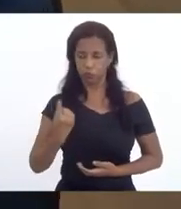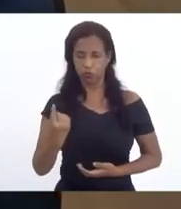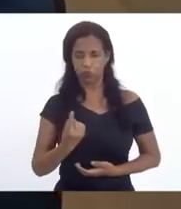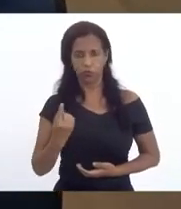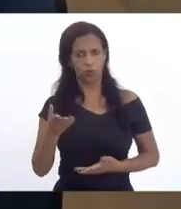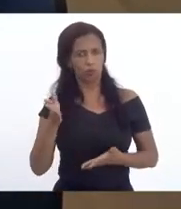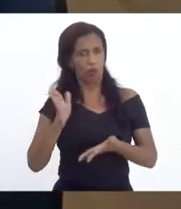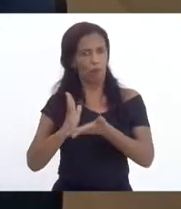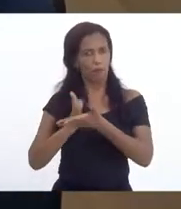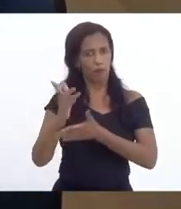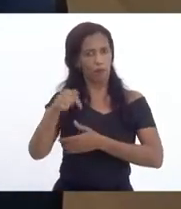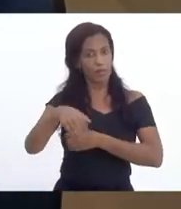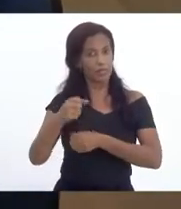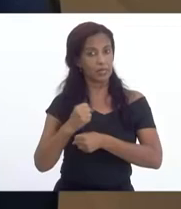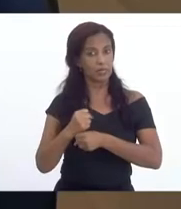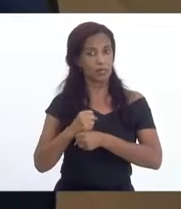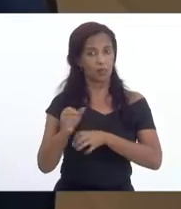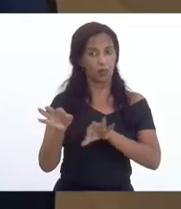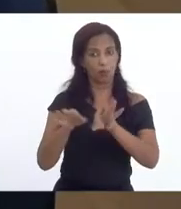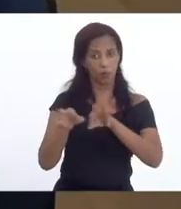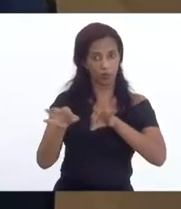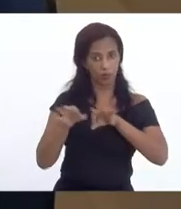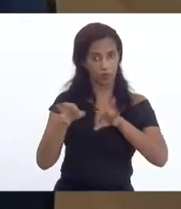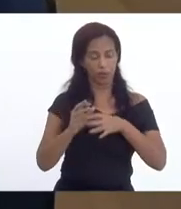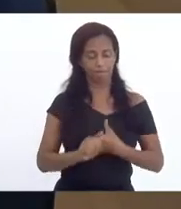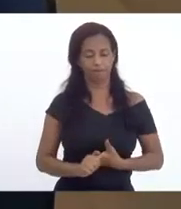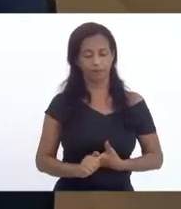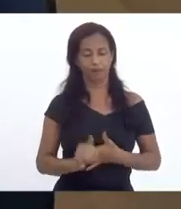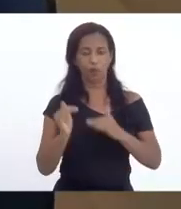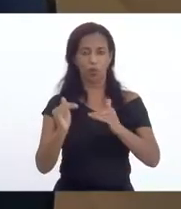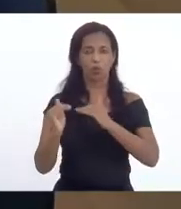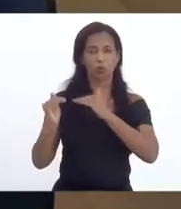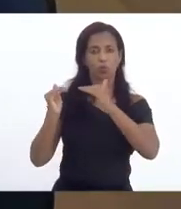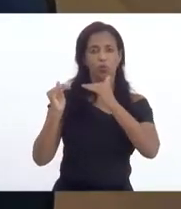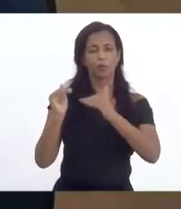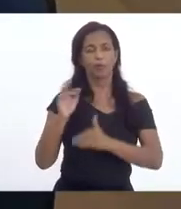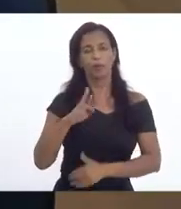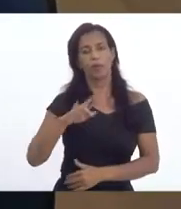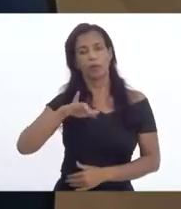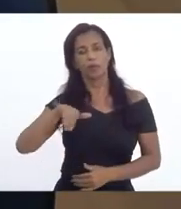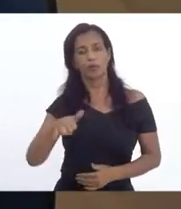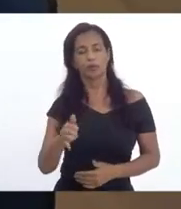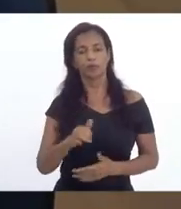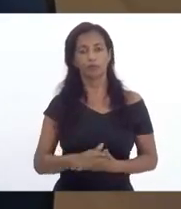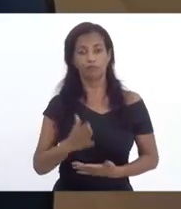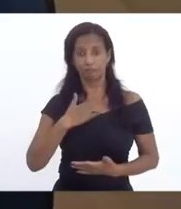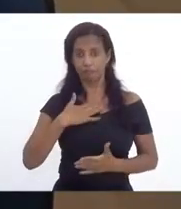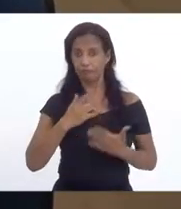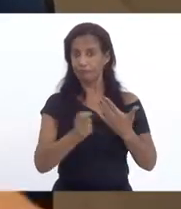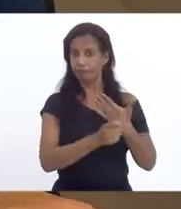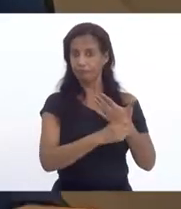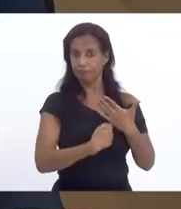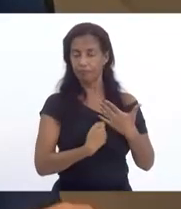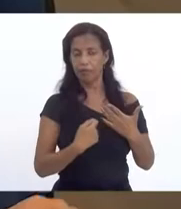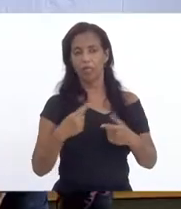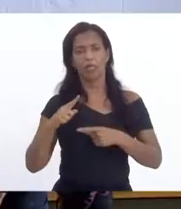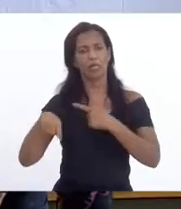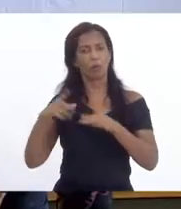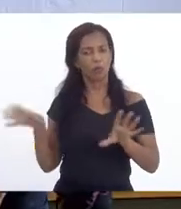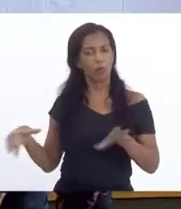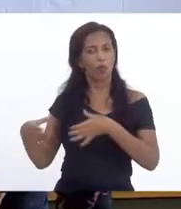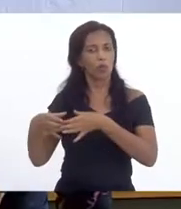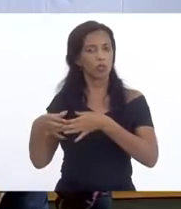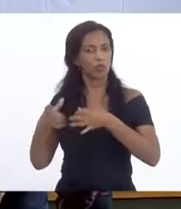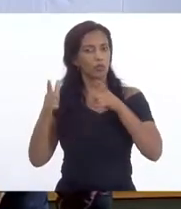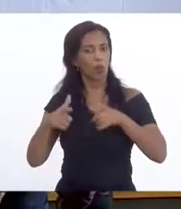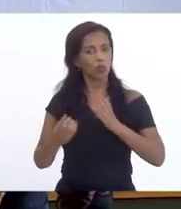nós aprovamos esse ano, Jefferson, um projeto chamado Supera RJ, de minha autoria. Depois foi um projeto coletivo, onde a